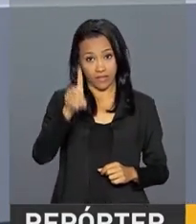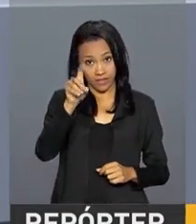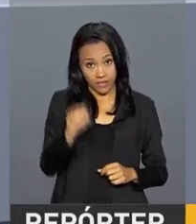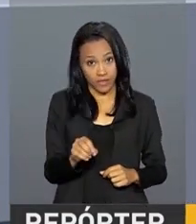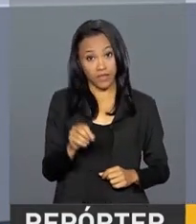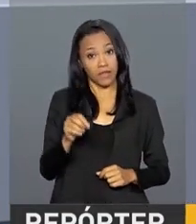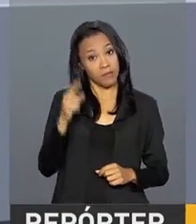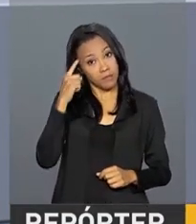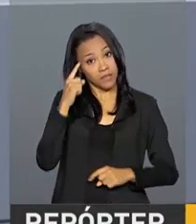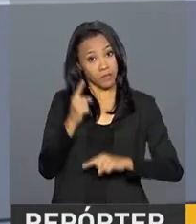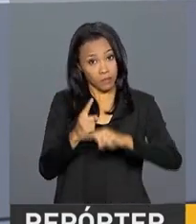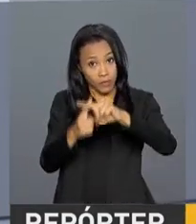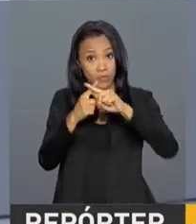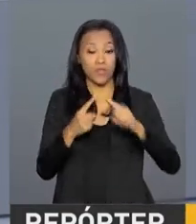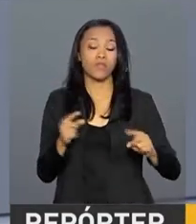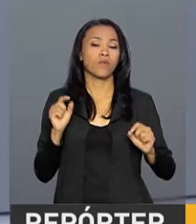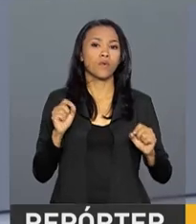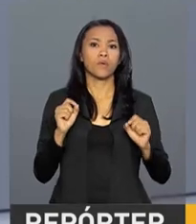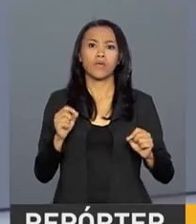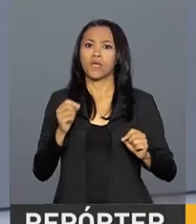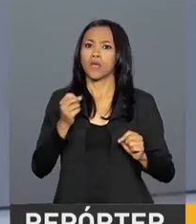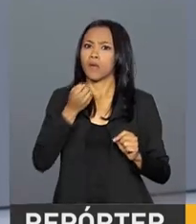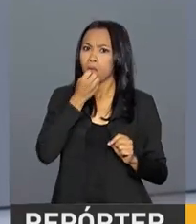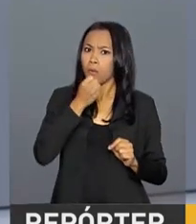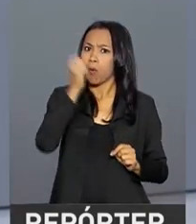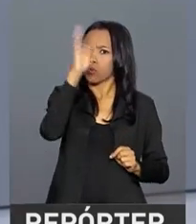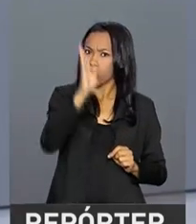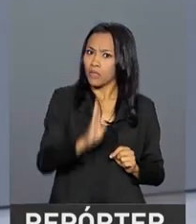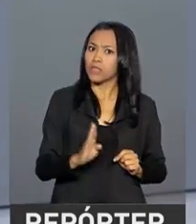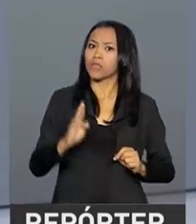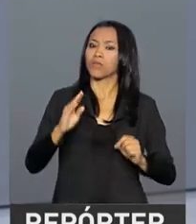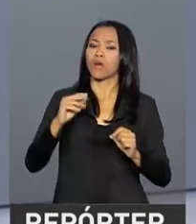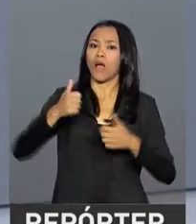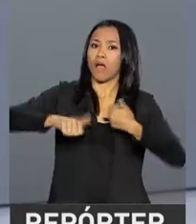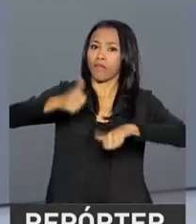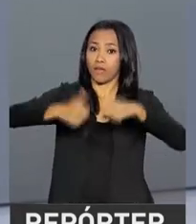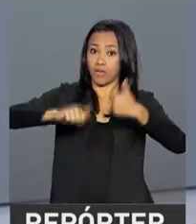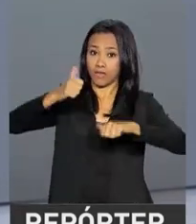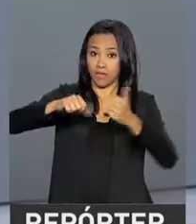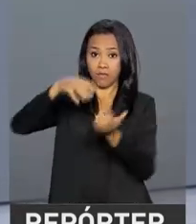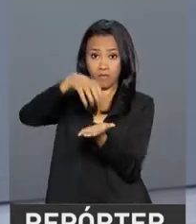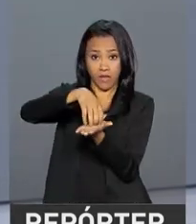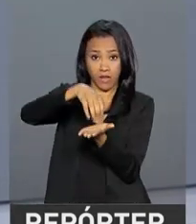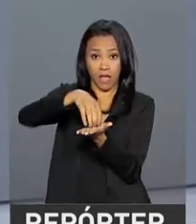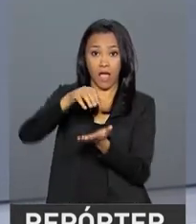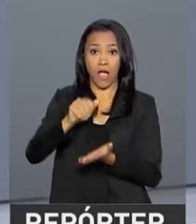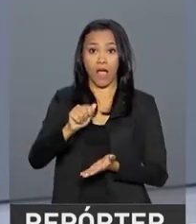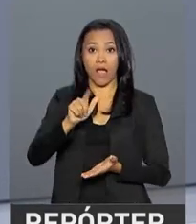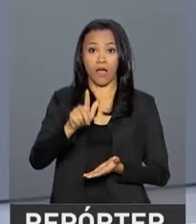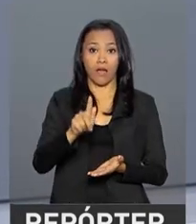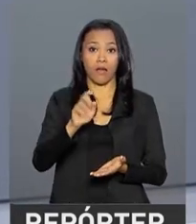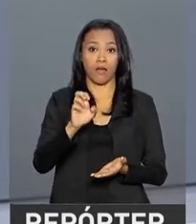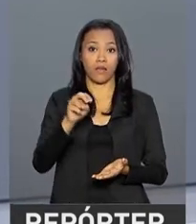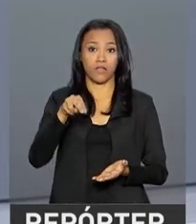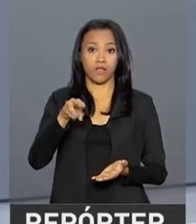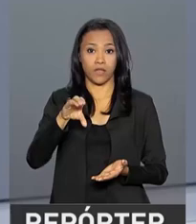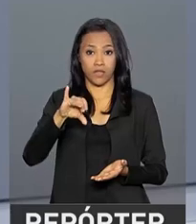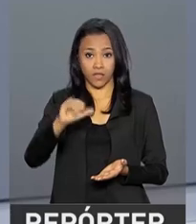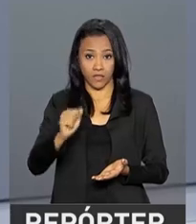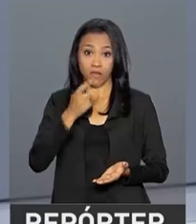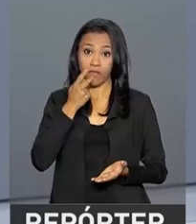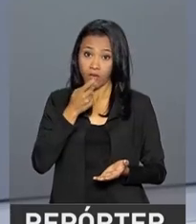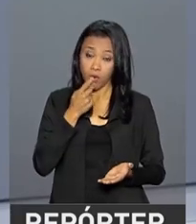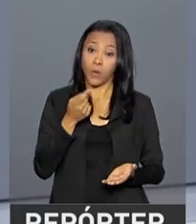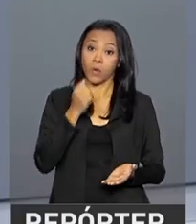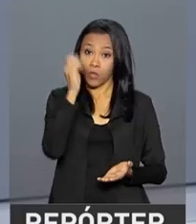relação à mudança na posição do brasil para estável pela agência standard amp poor's ele destacou que o país está no caminho certo e